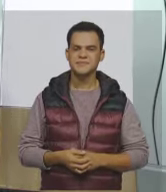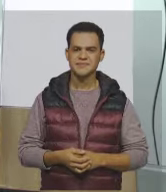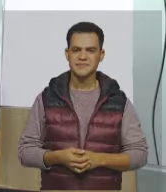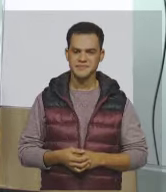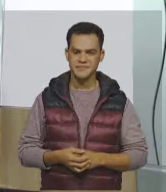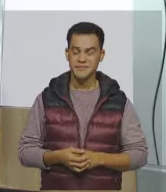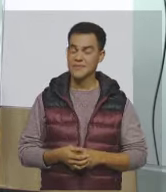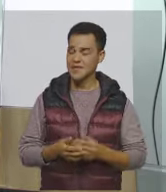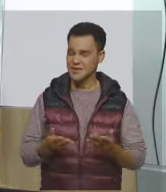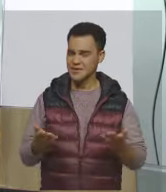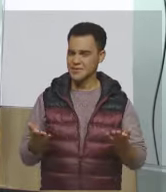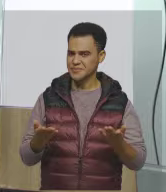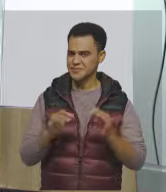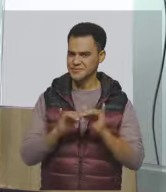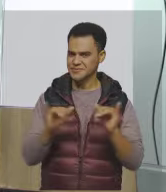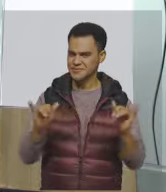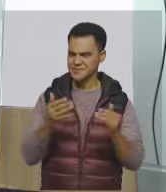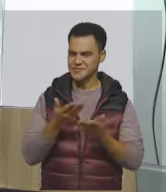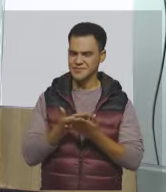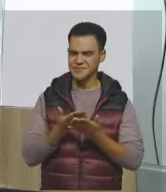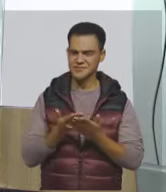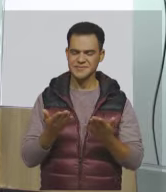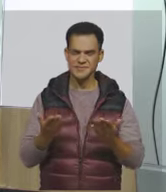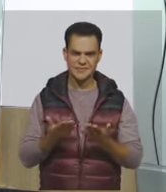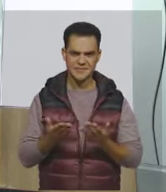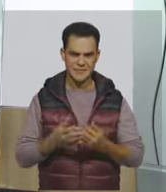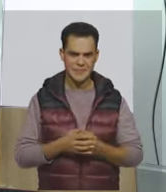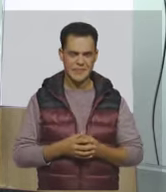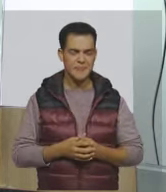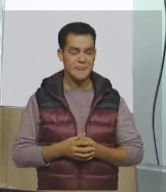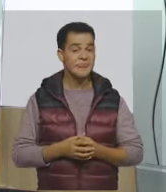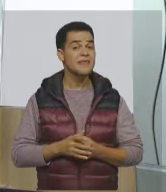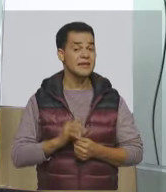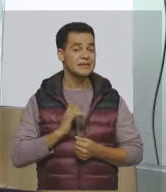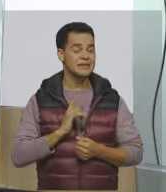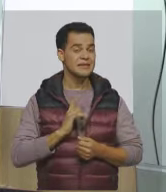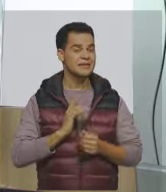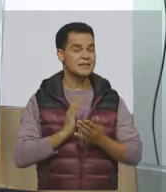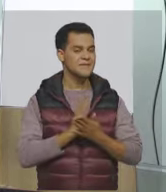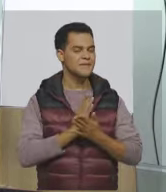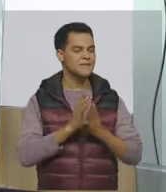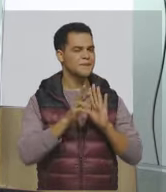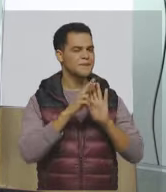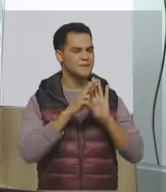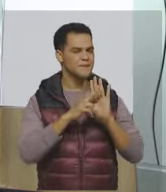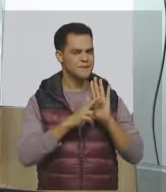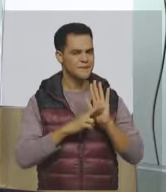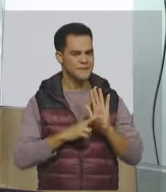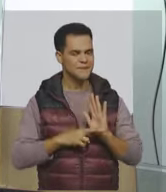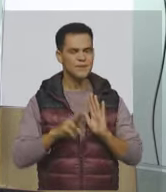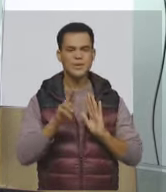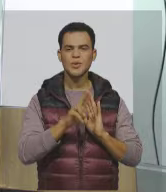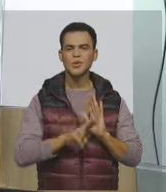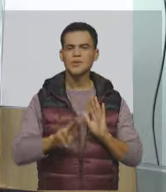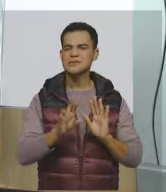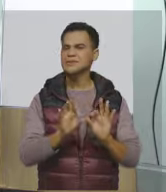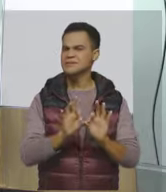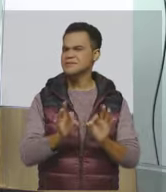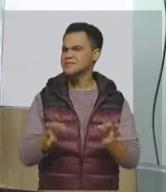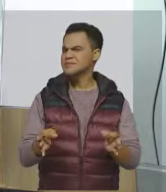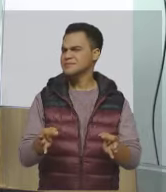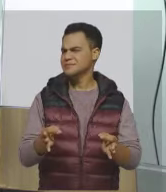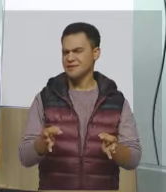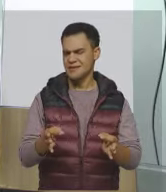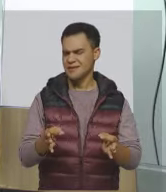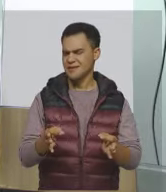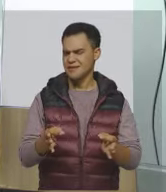quero dizer para vocês na aula de hoje que a gente tem algumas regras que a gente utiliza para poder simplificar a nossa vida na hora